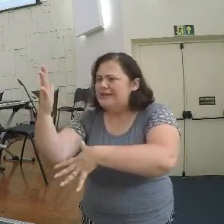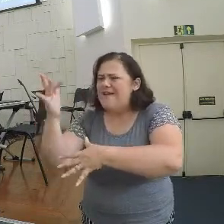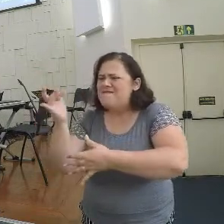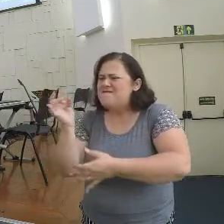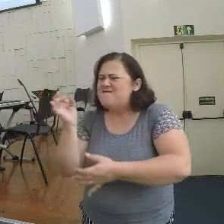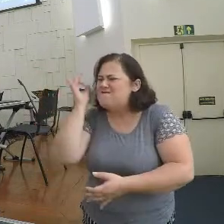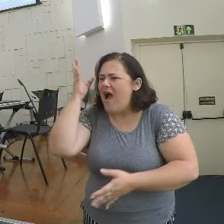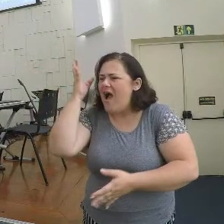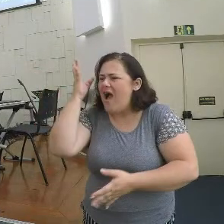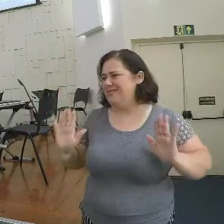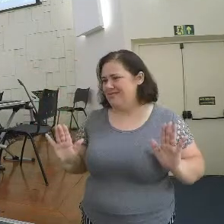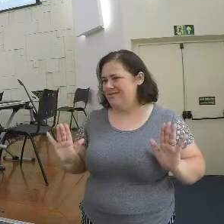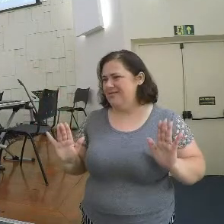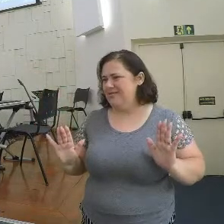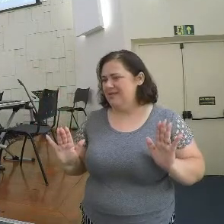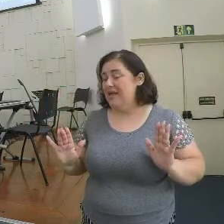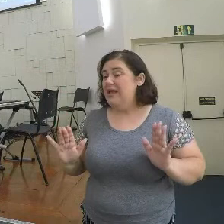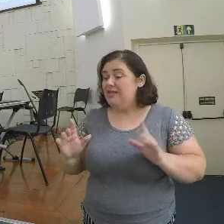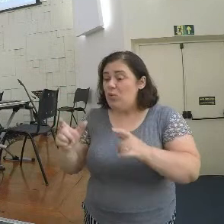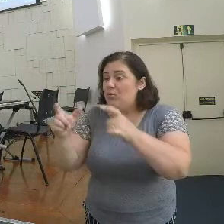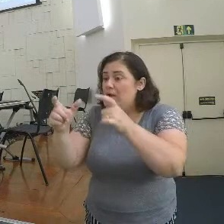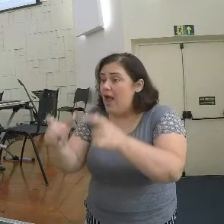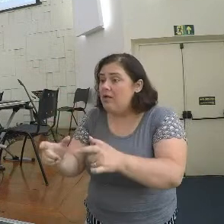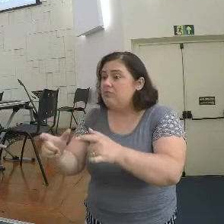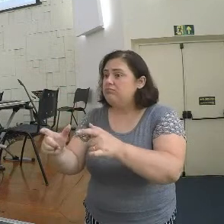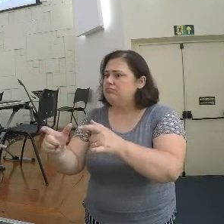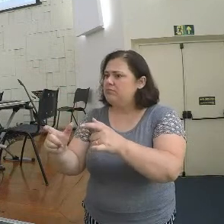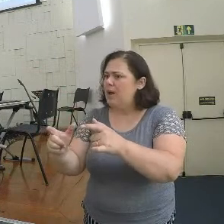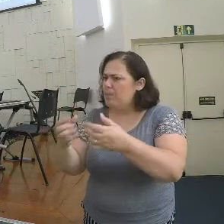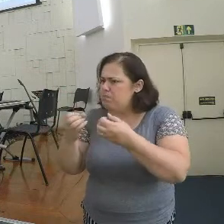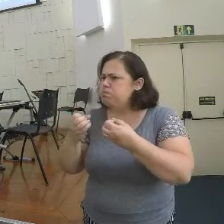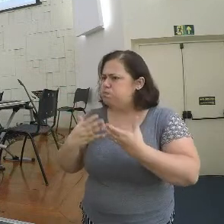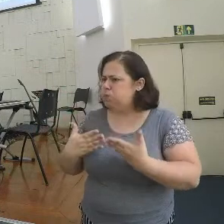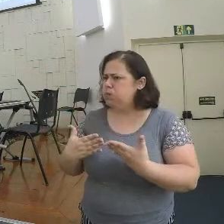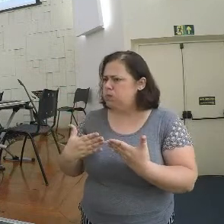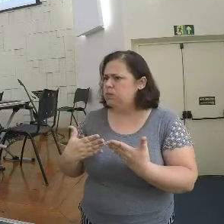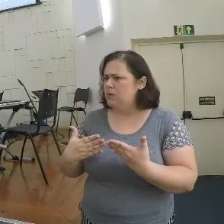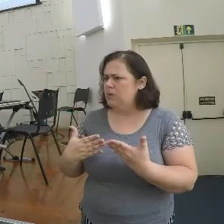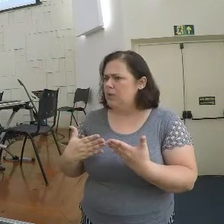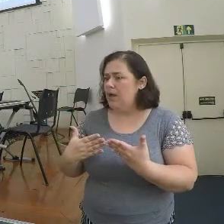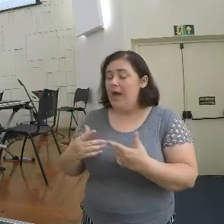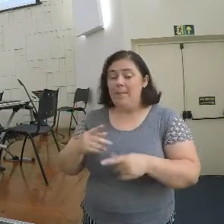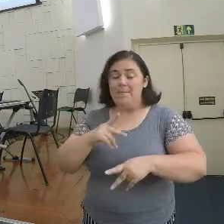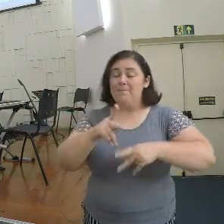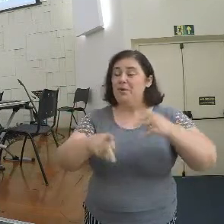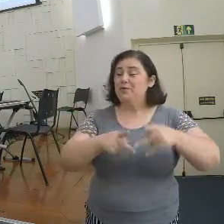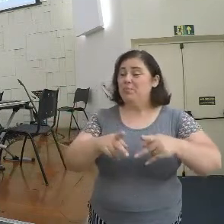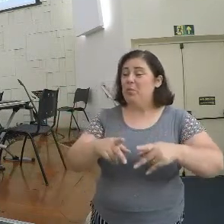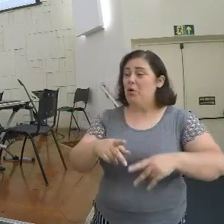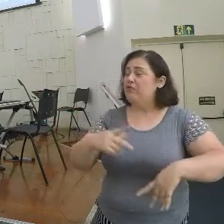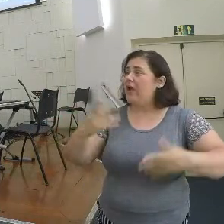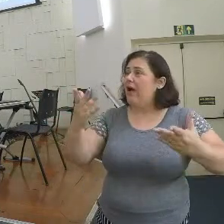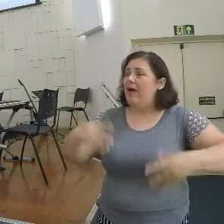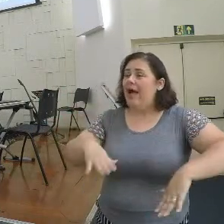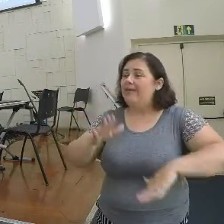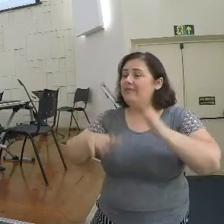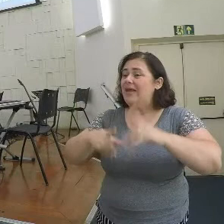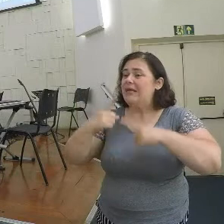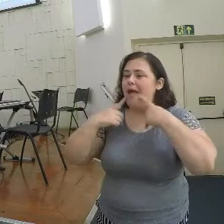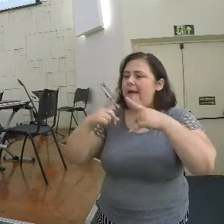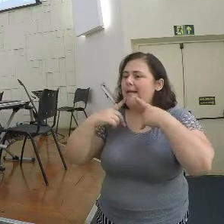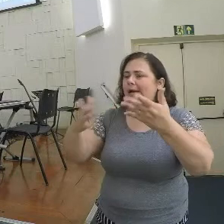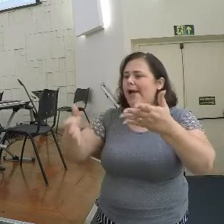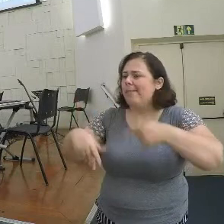Versículo 7: o Senhor ouviu a nossa voz, atentou para a nossa angústia, para o nosso trabalho e para a nossa